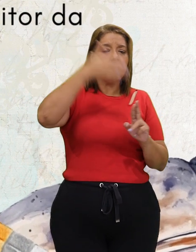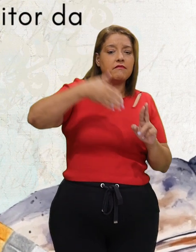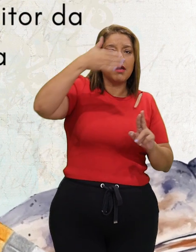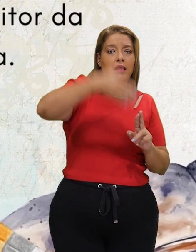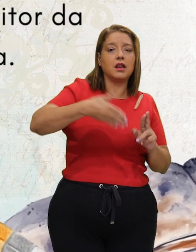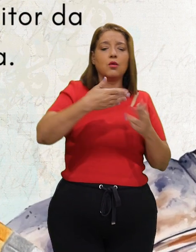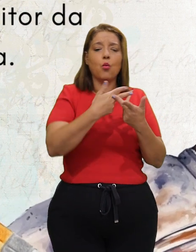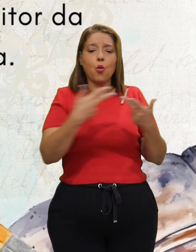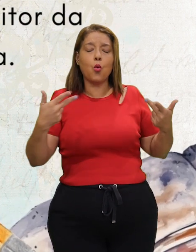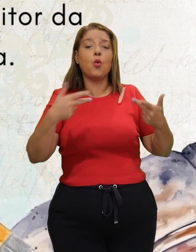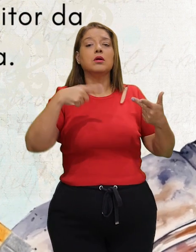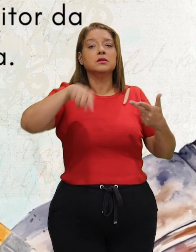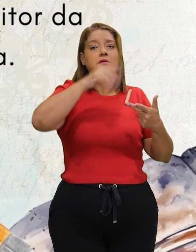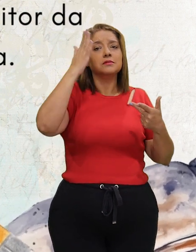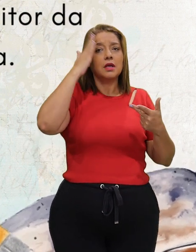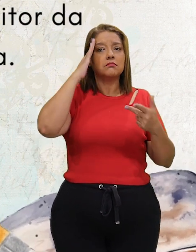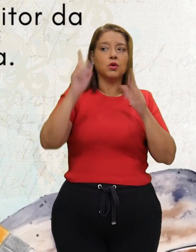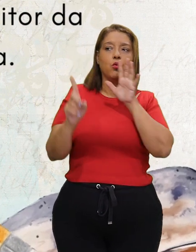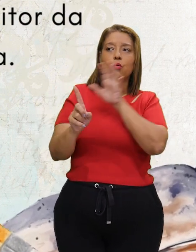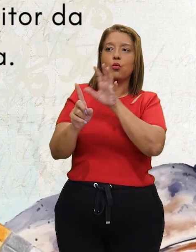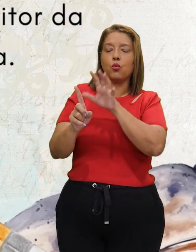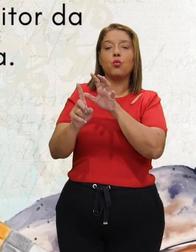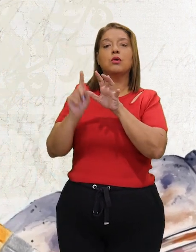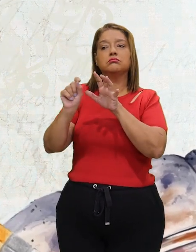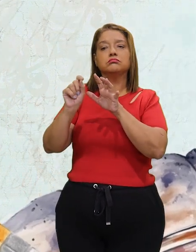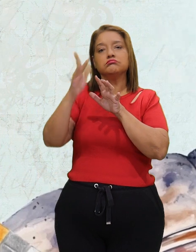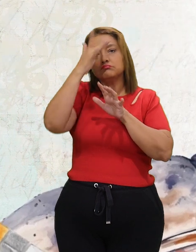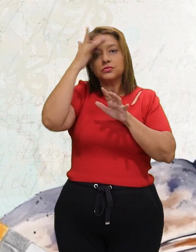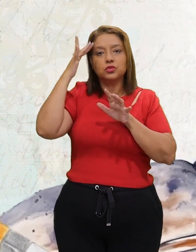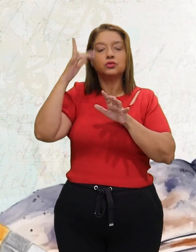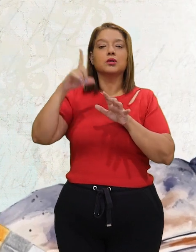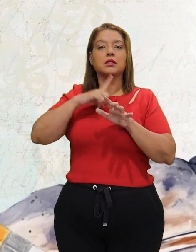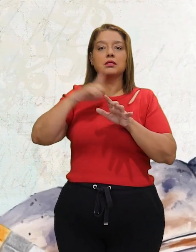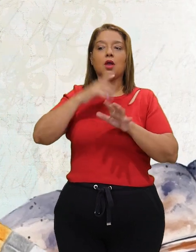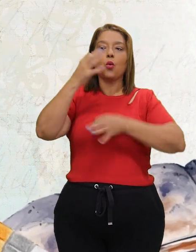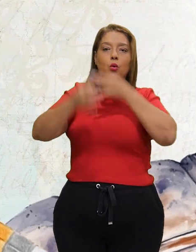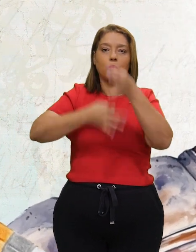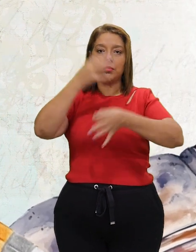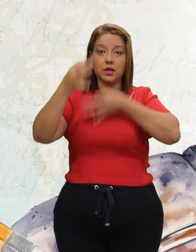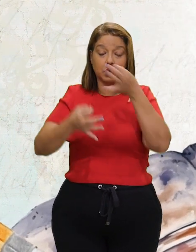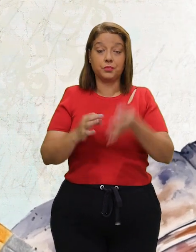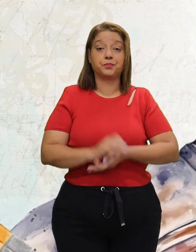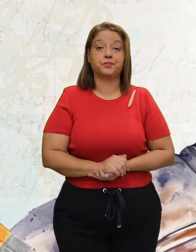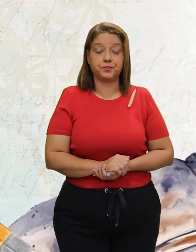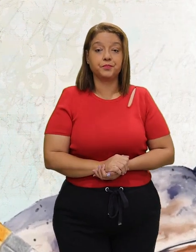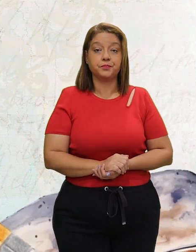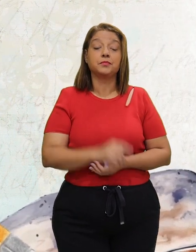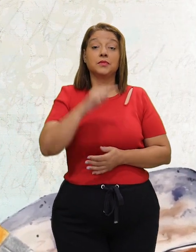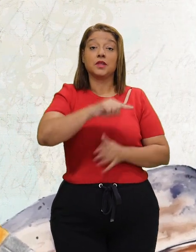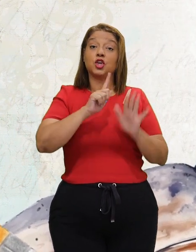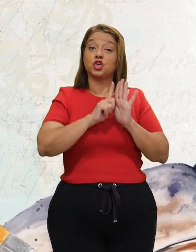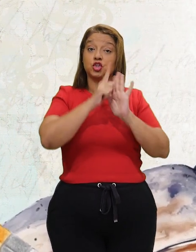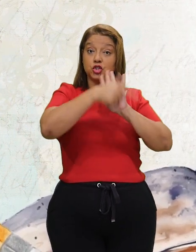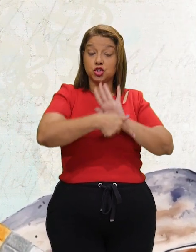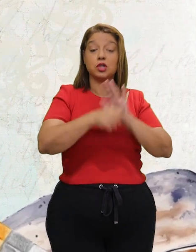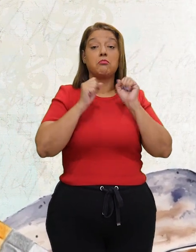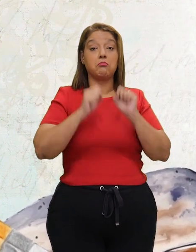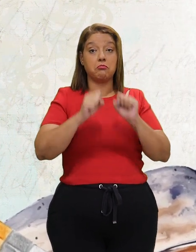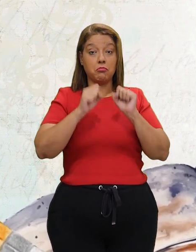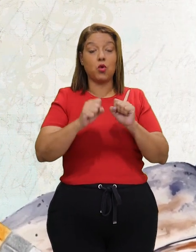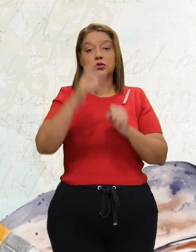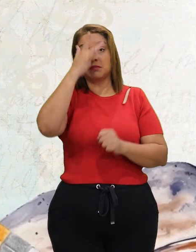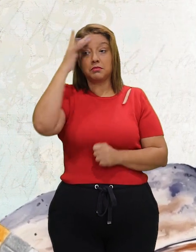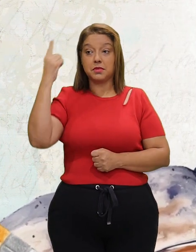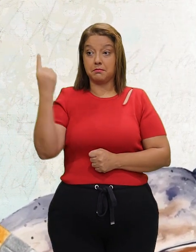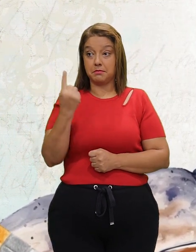buscando convencer o leitor da validade de seu ponto de vista. Este gênero pode ser escrito na primeira pessoa